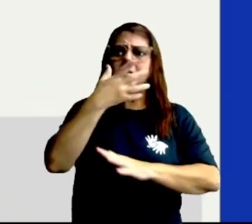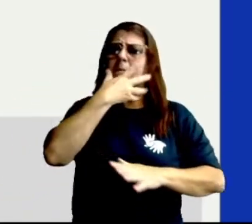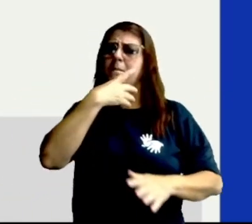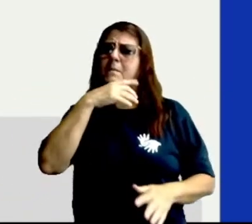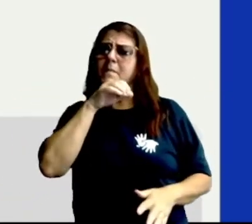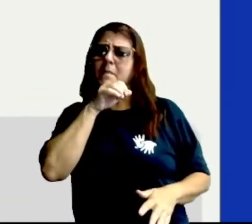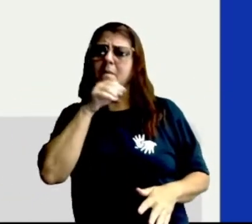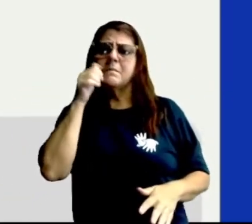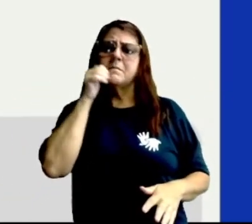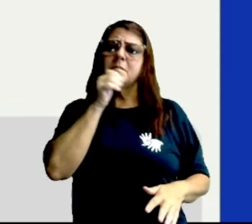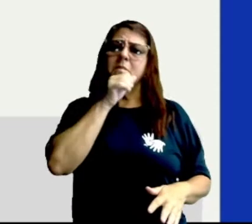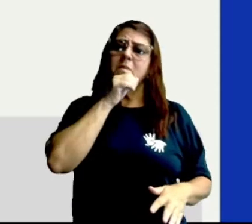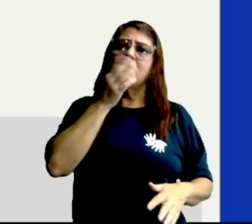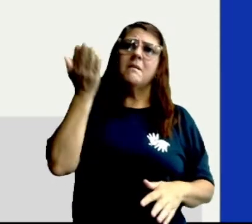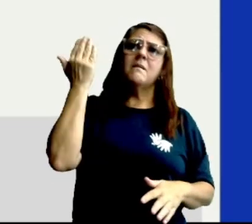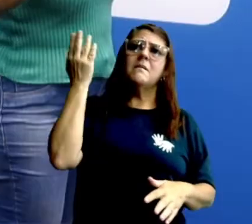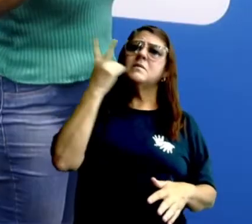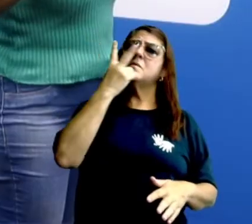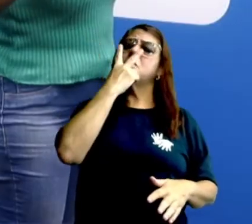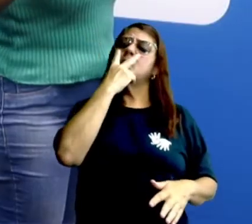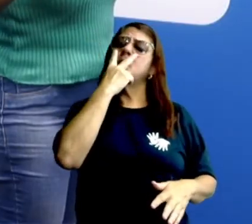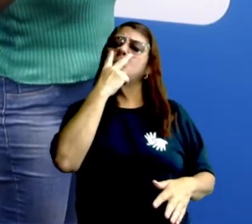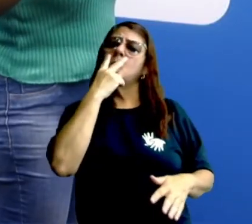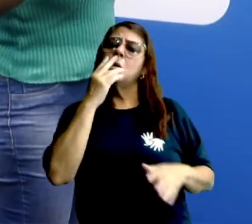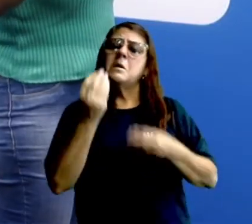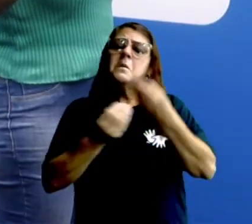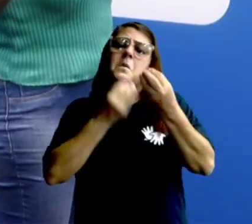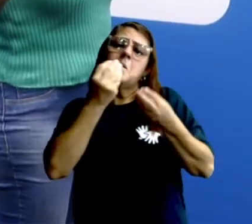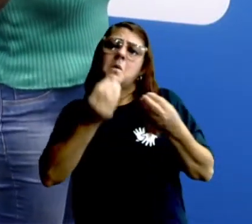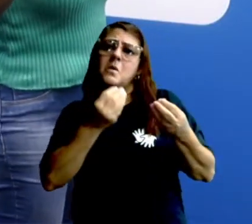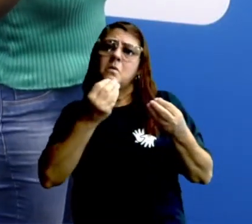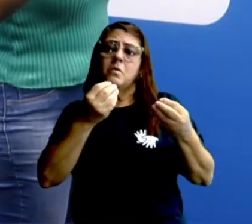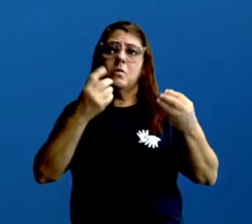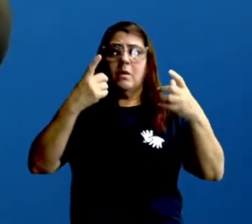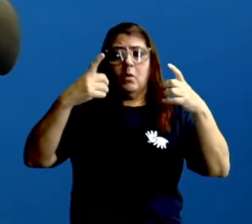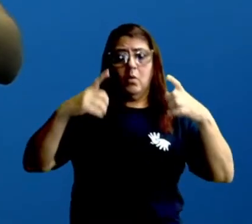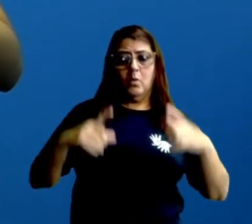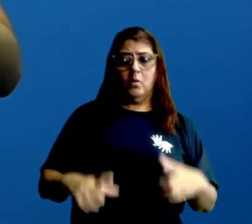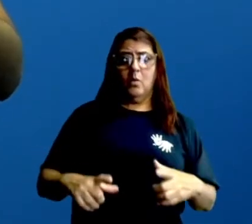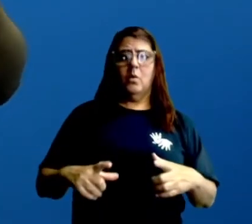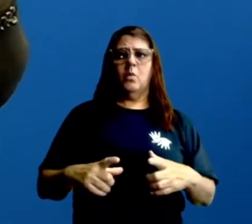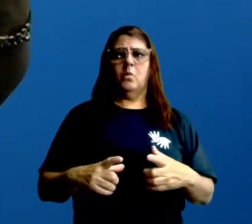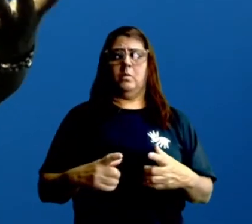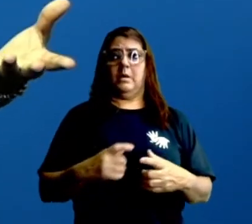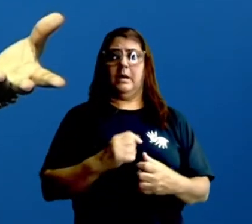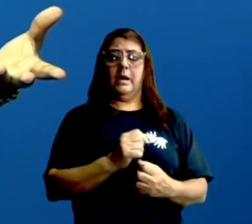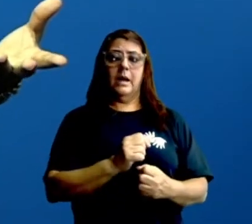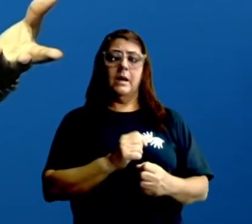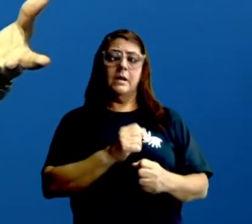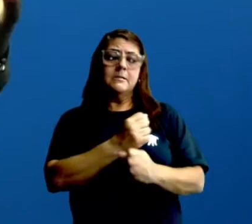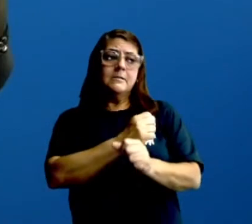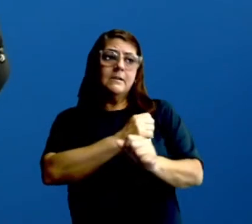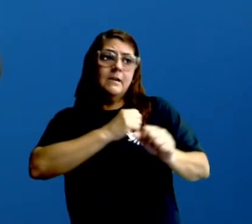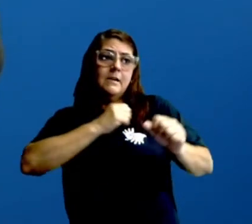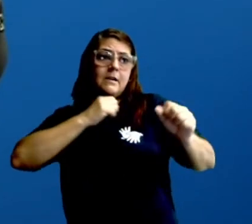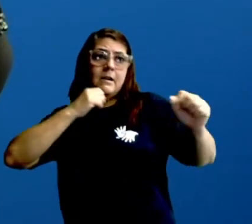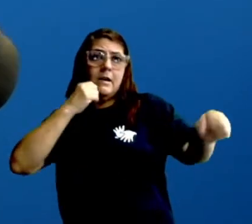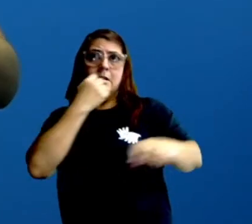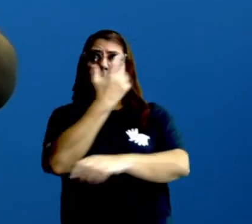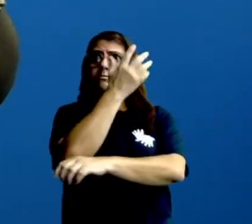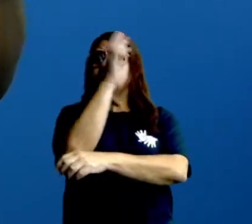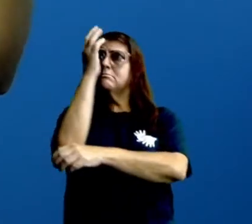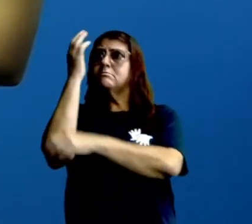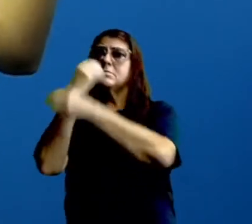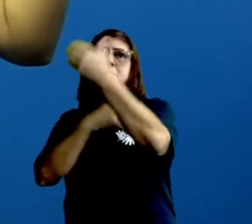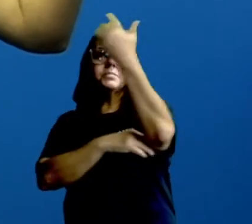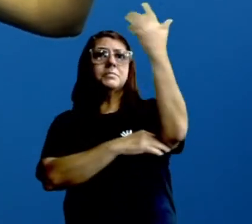vocês como é a Vitória de Santo Antão antes Vitória de Santo Antão acionária um espaço rural e hoje